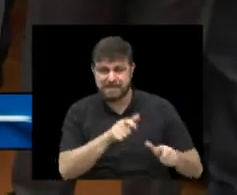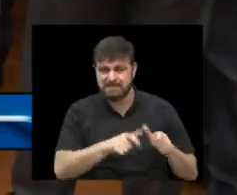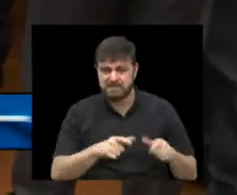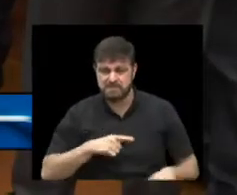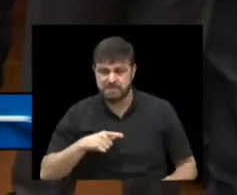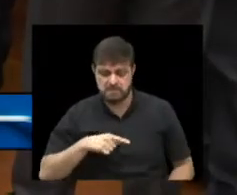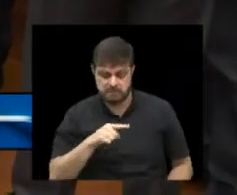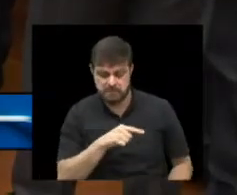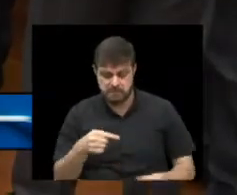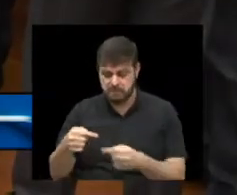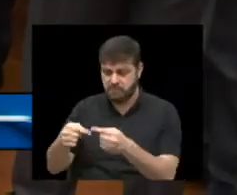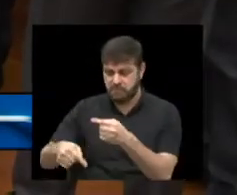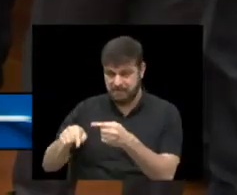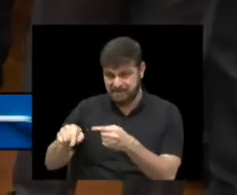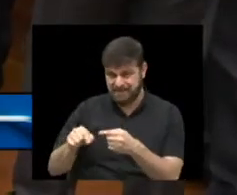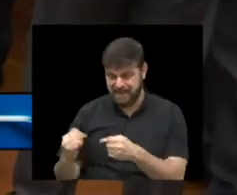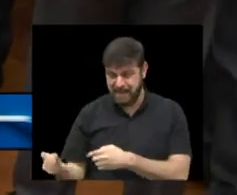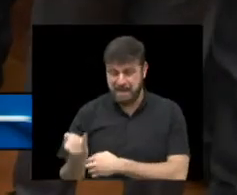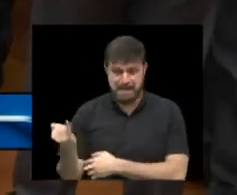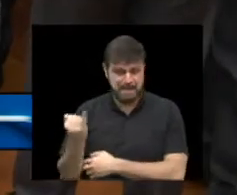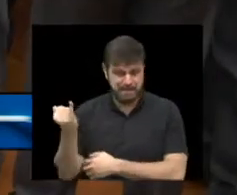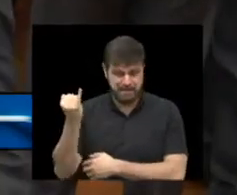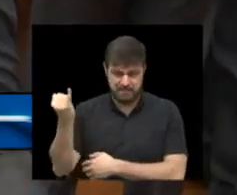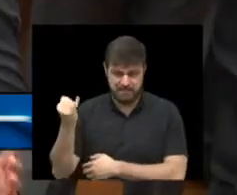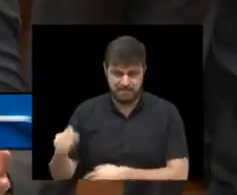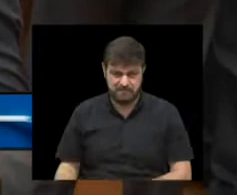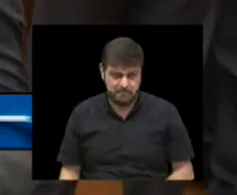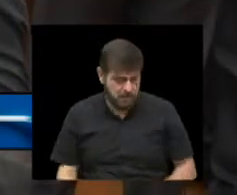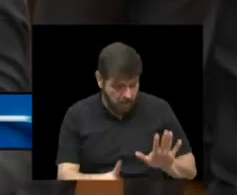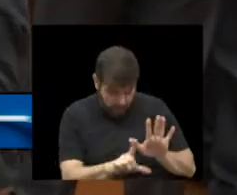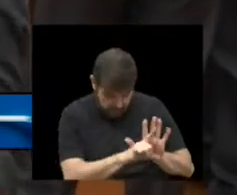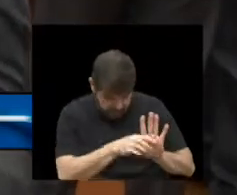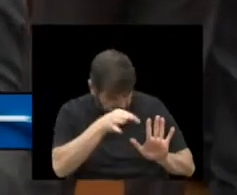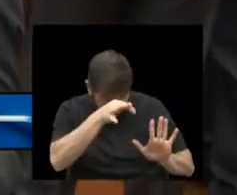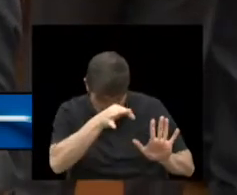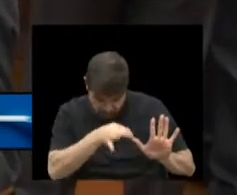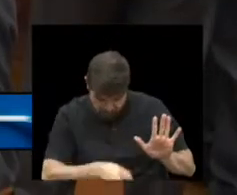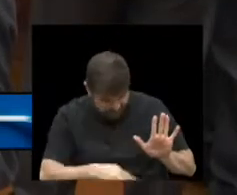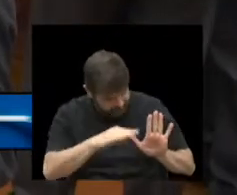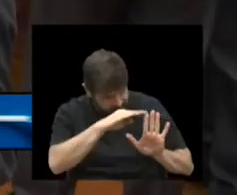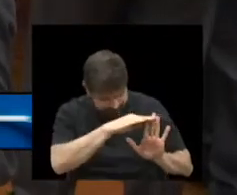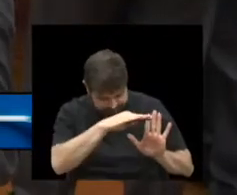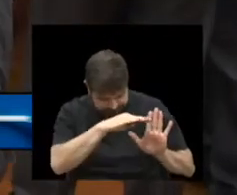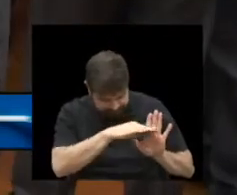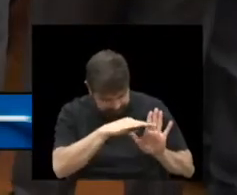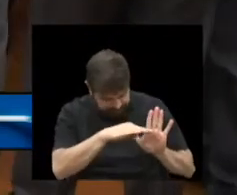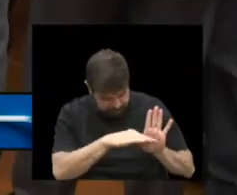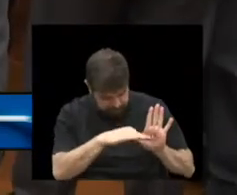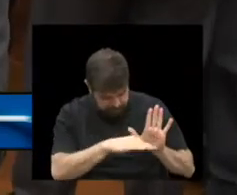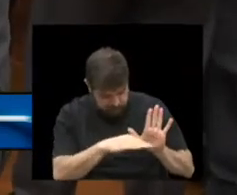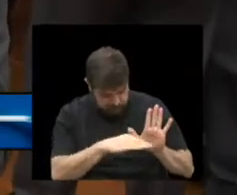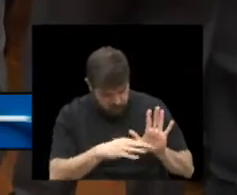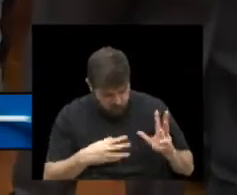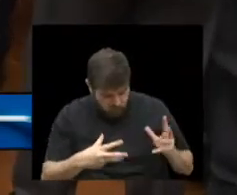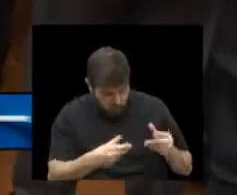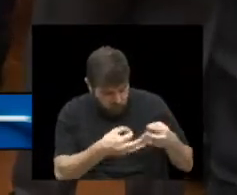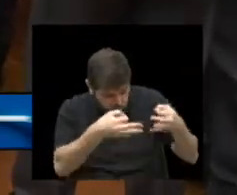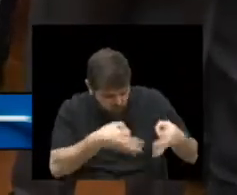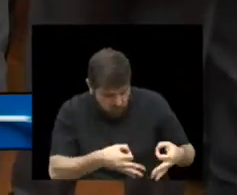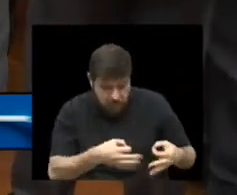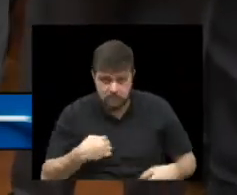no mérito da moção. E não tinha nenhum questionamento do ponto de vista legal. Então, que a gente possa fazer de